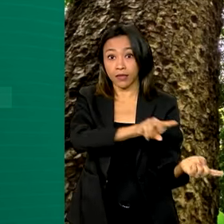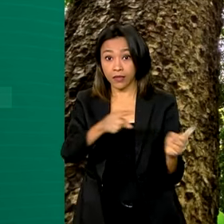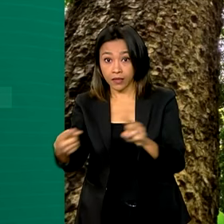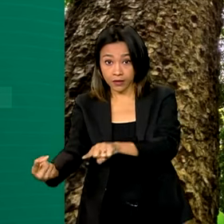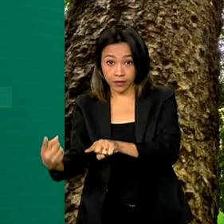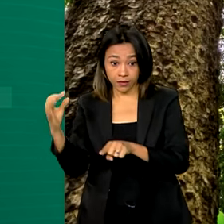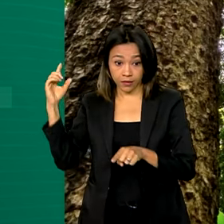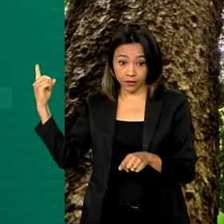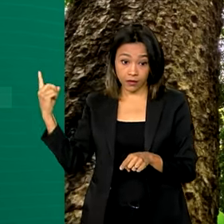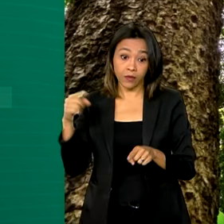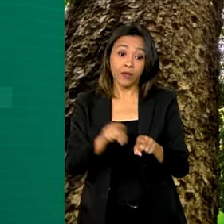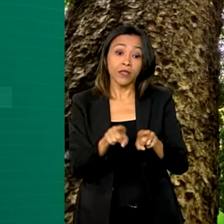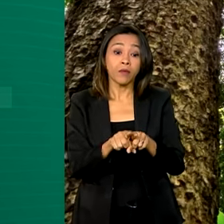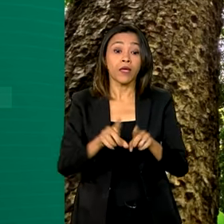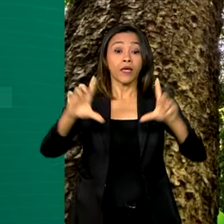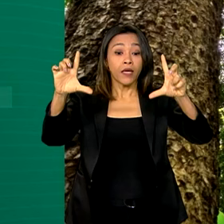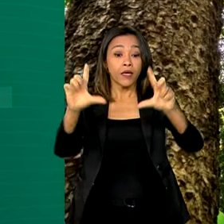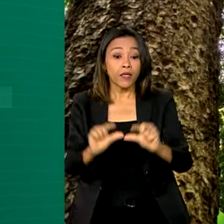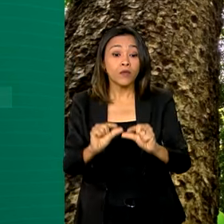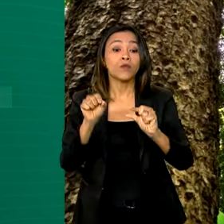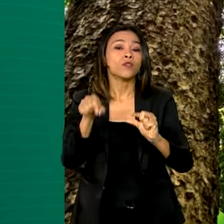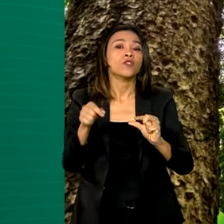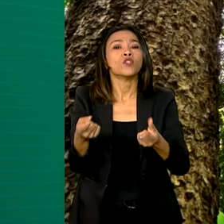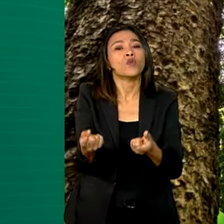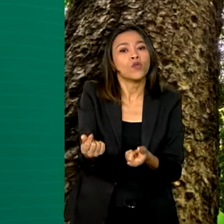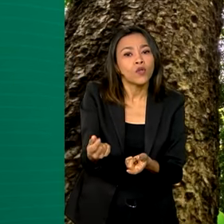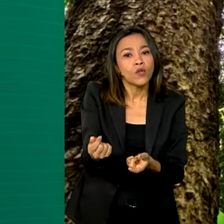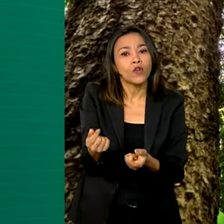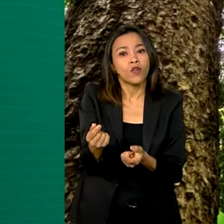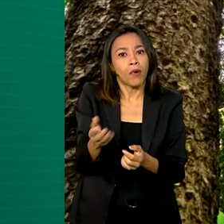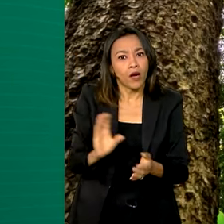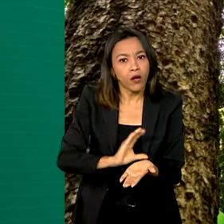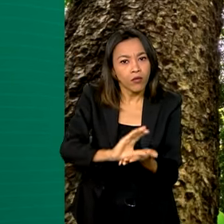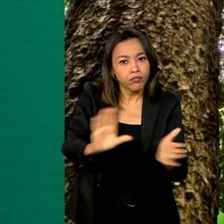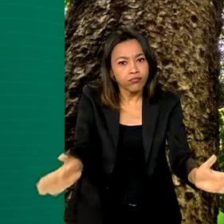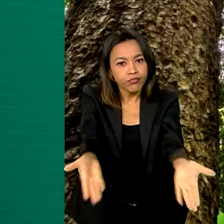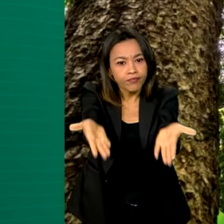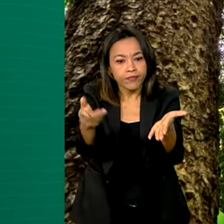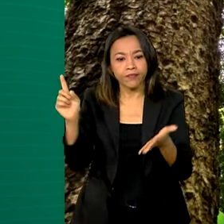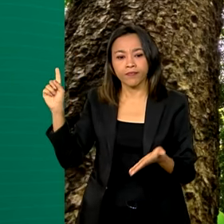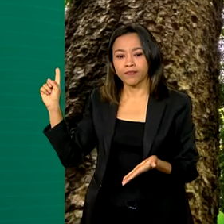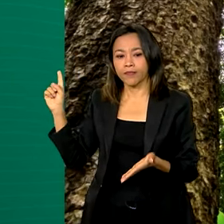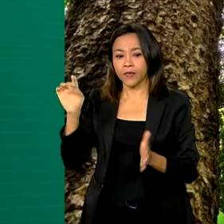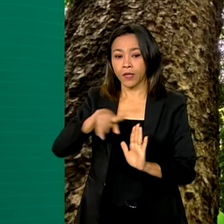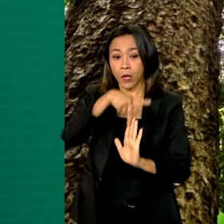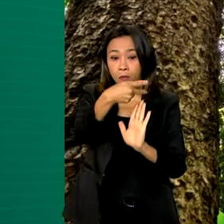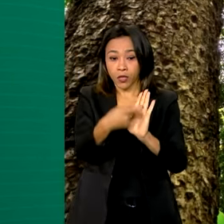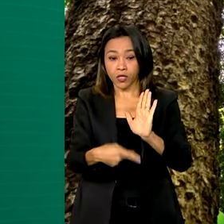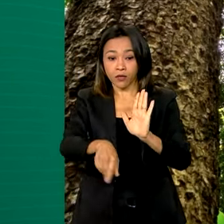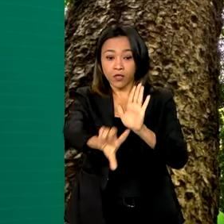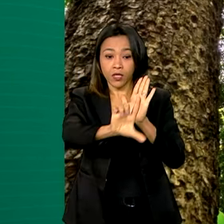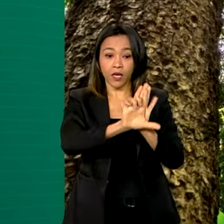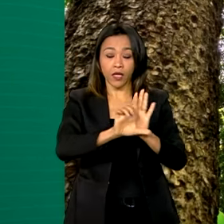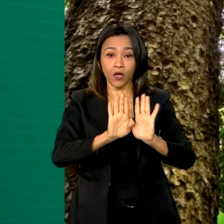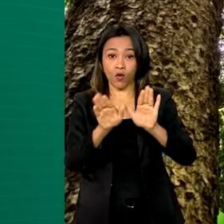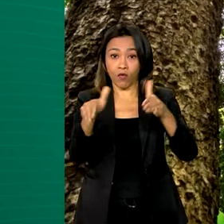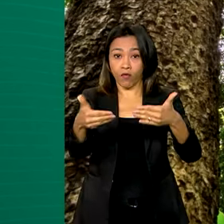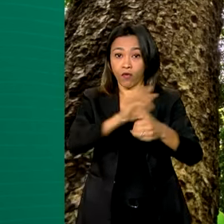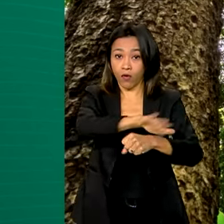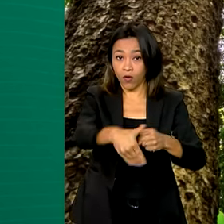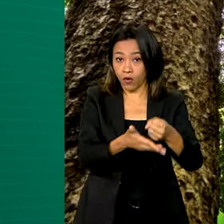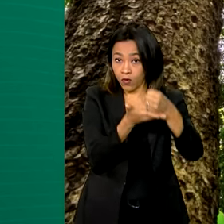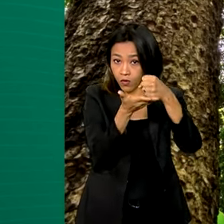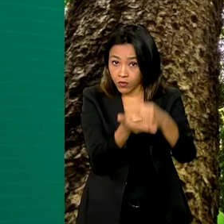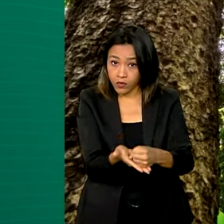o custo do crédito para investimentos verdes, dar prioridade a projetos de lei voltados à sustentabilidade e